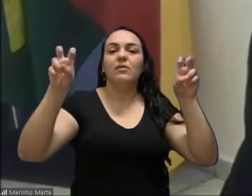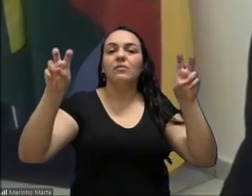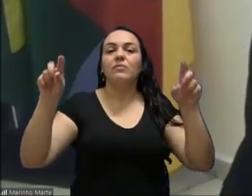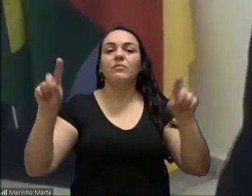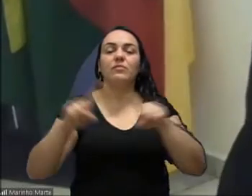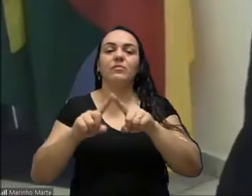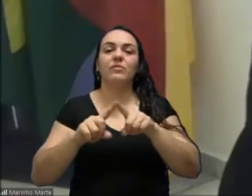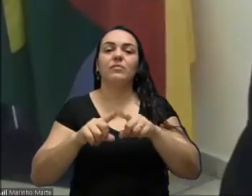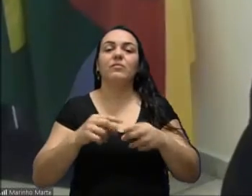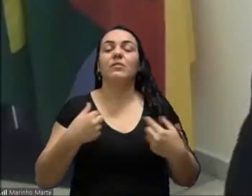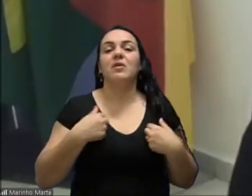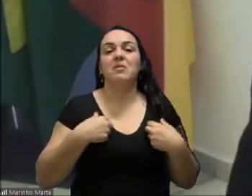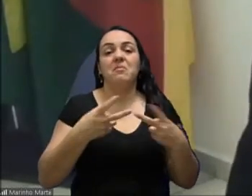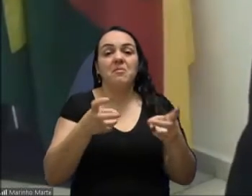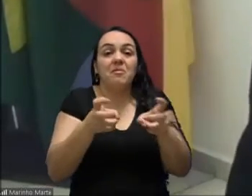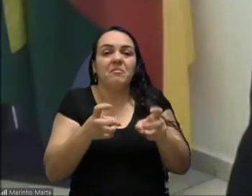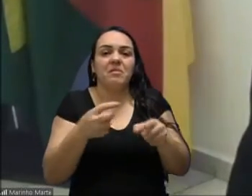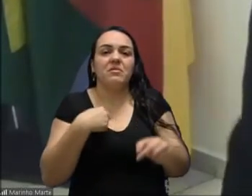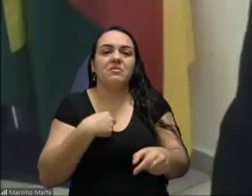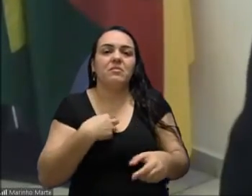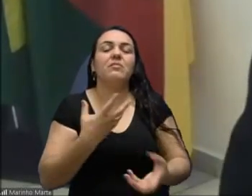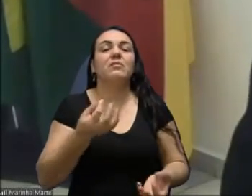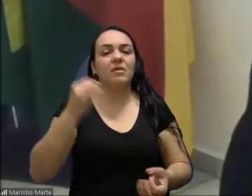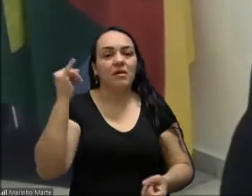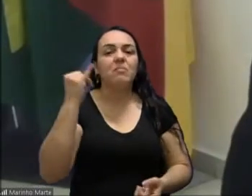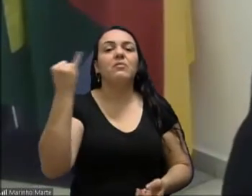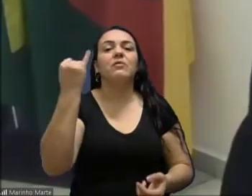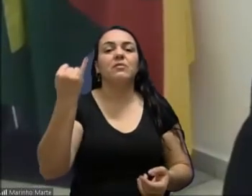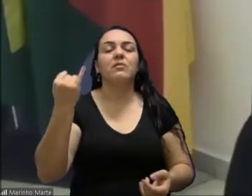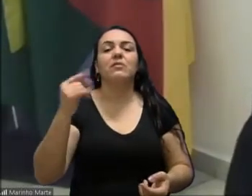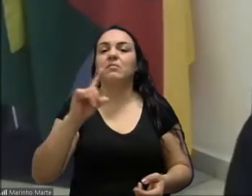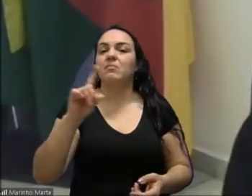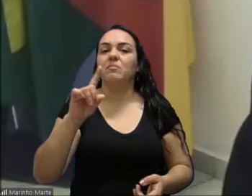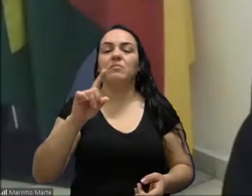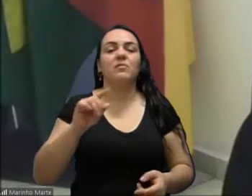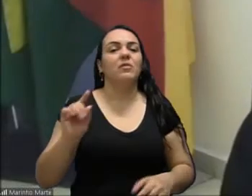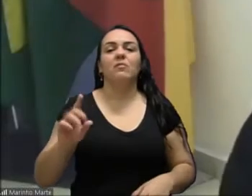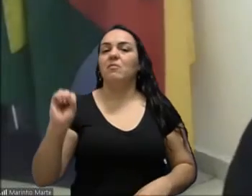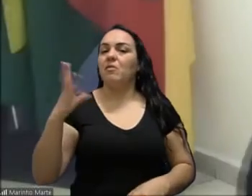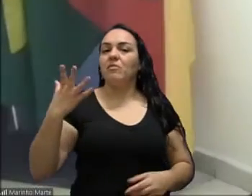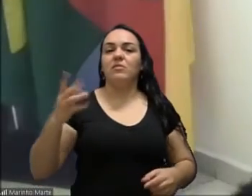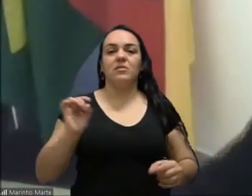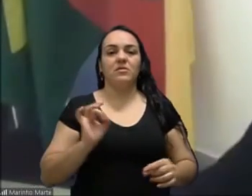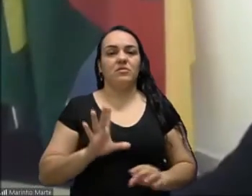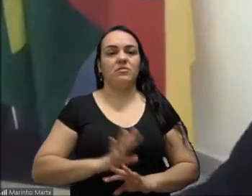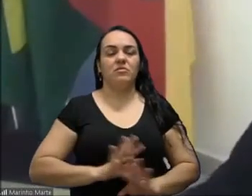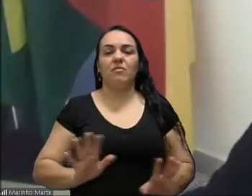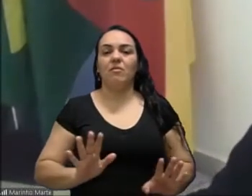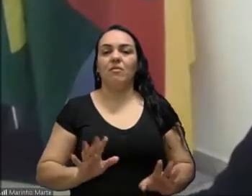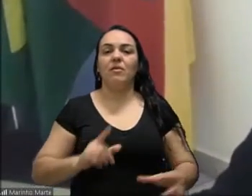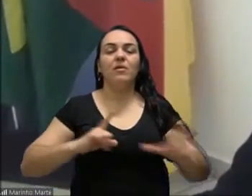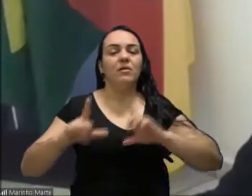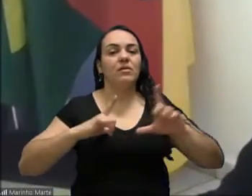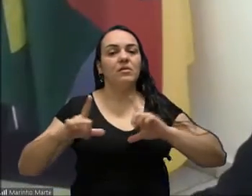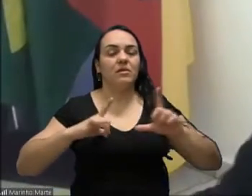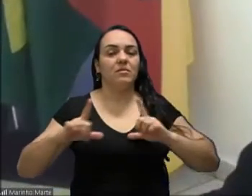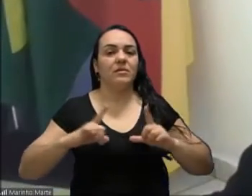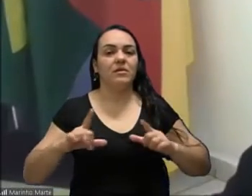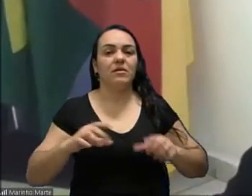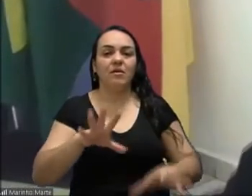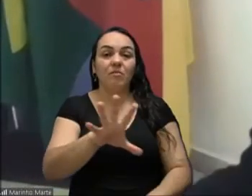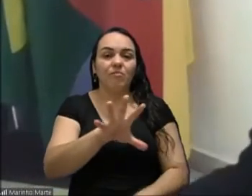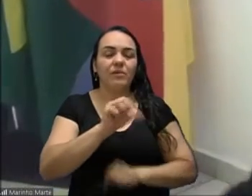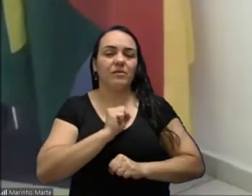uma parte diz aqui uma coisa acidental acidente acidente agora se a pessoa está lá trabalhando e está